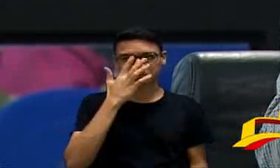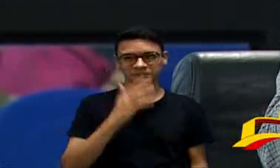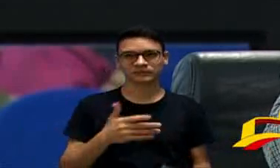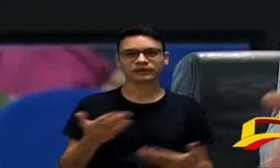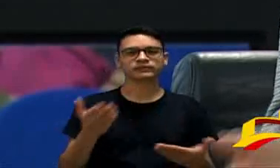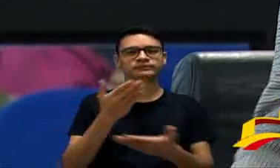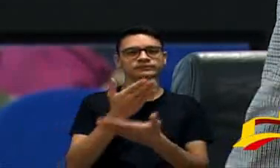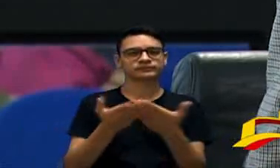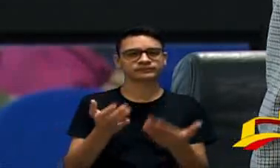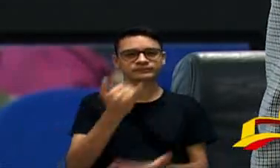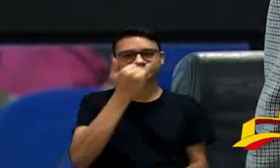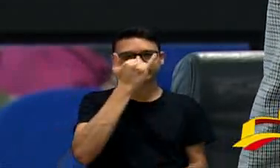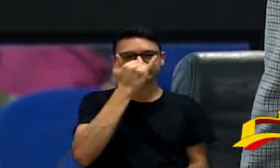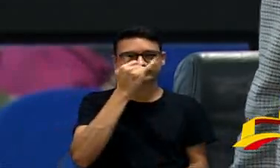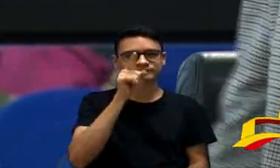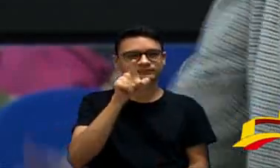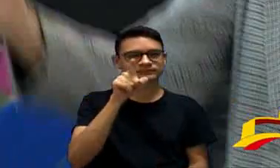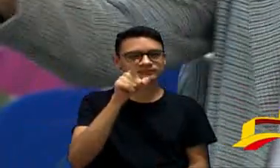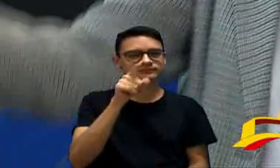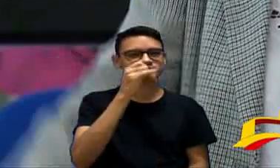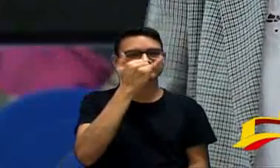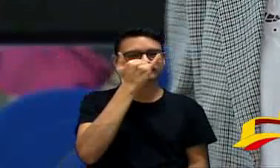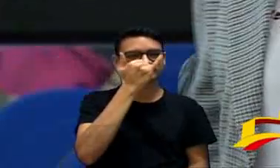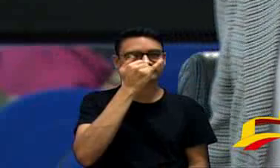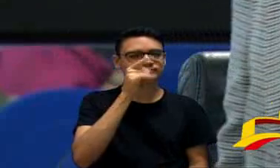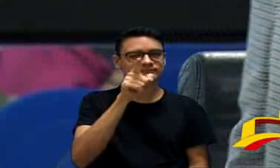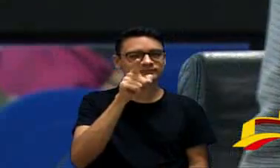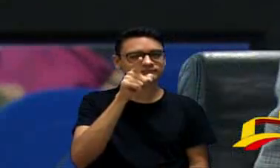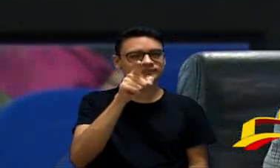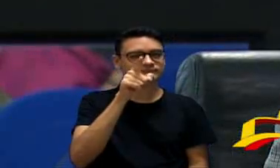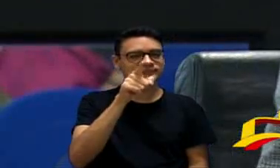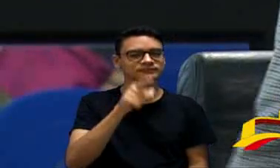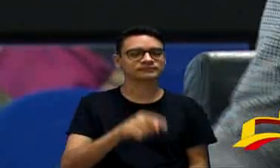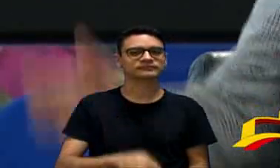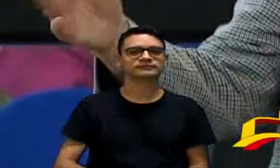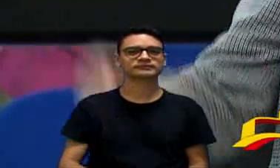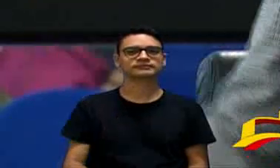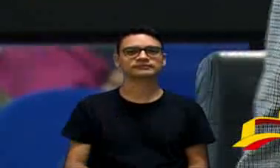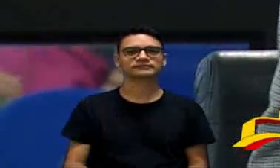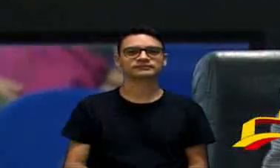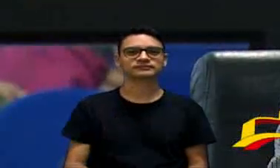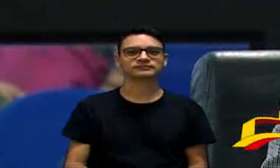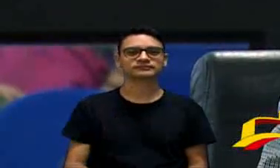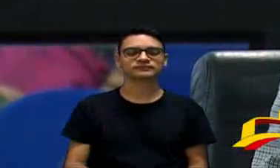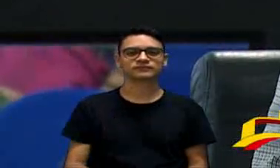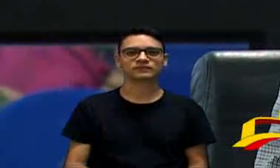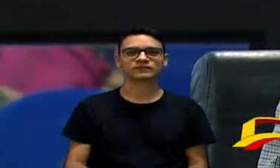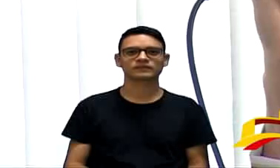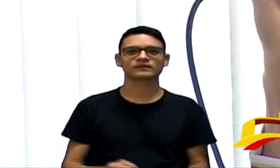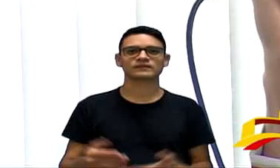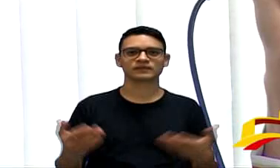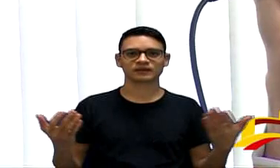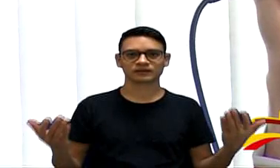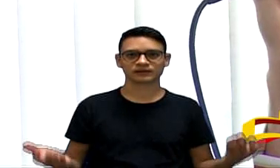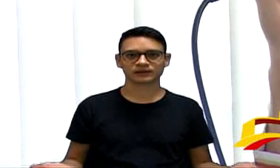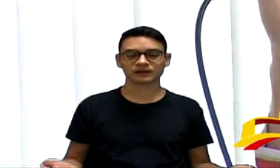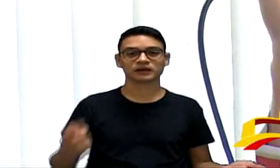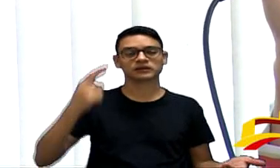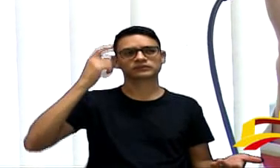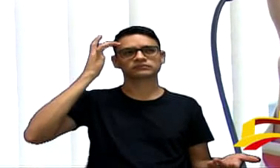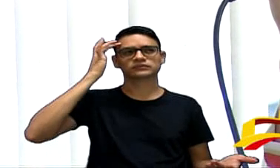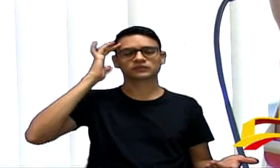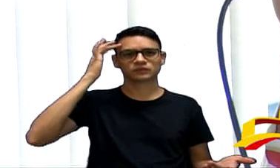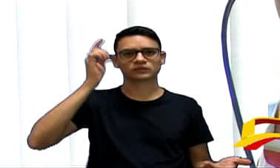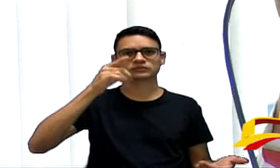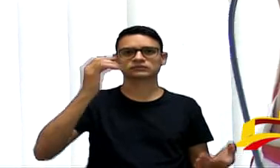Perdeu, né? Perdeu, Playboy, perdeu. Vamos lá. Vamos lá? Mas eu penso que é um